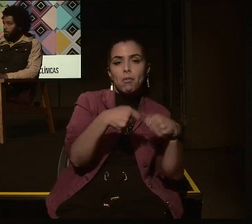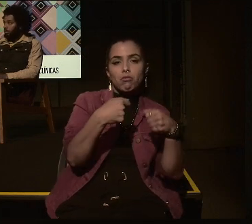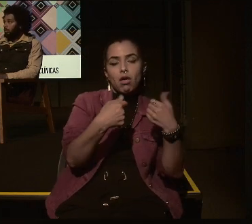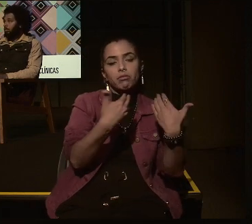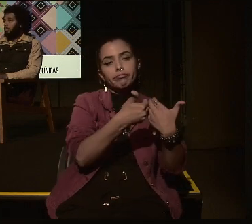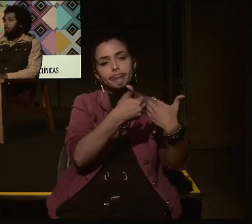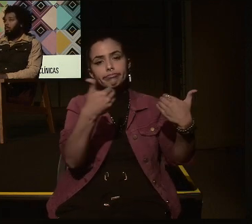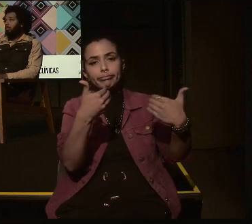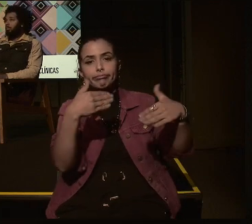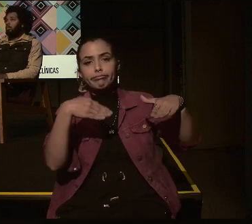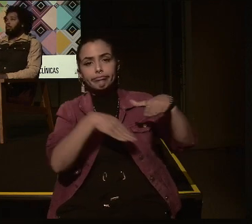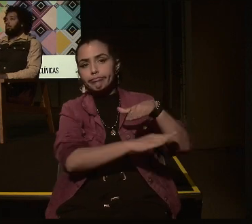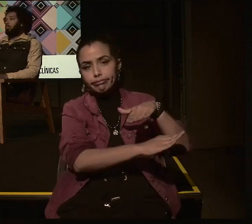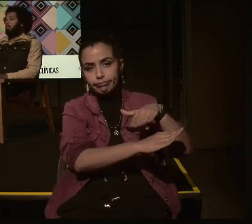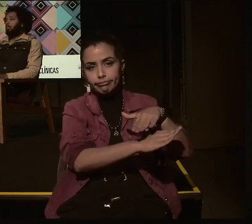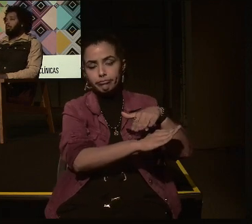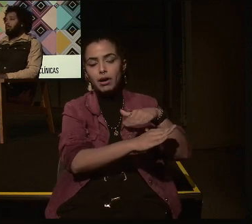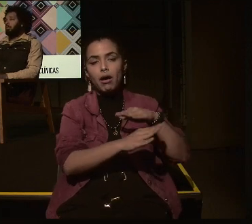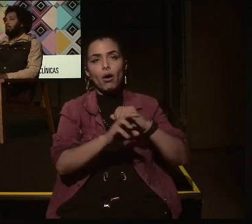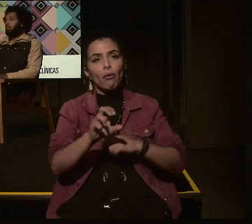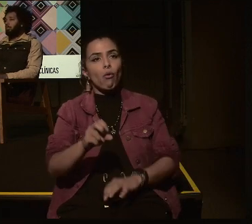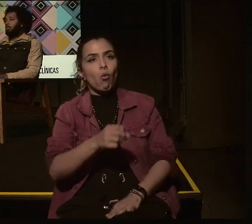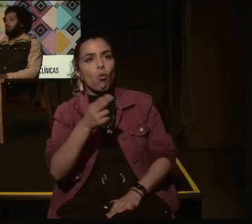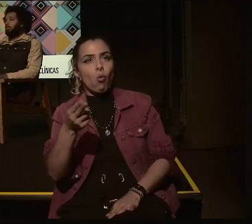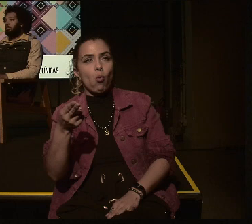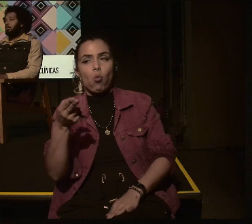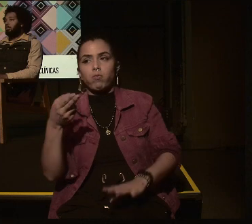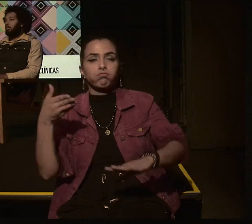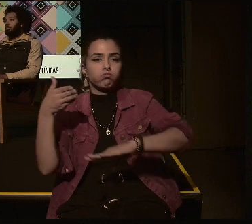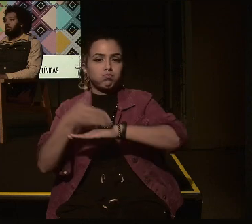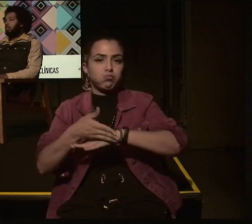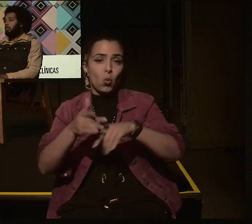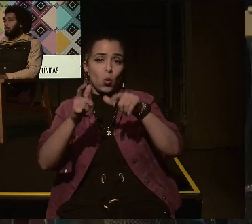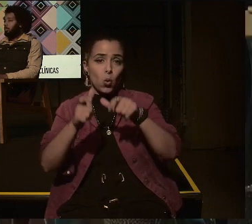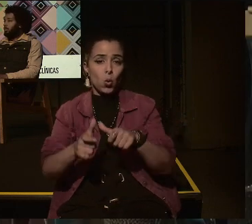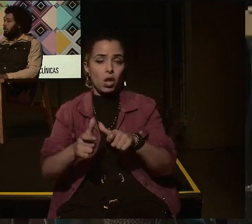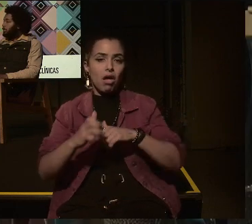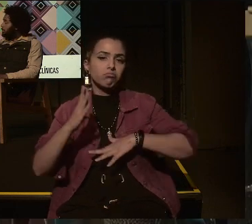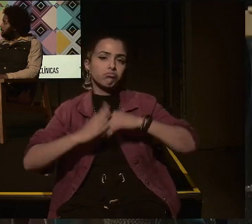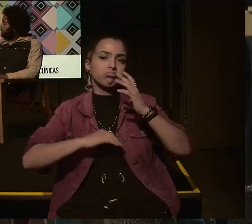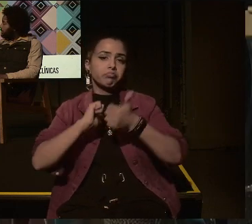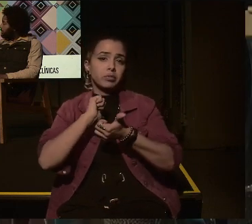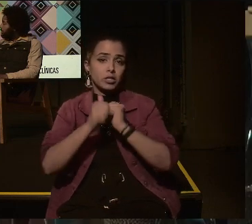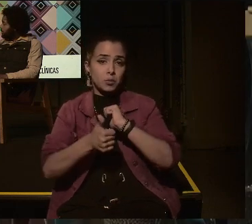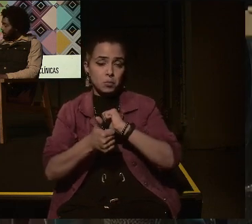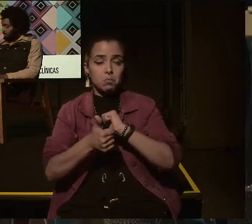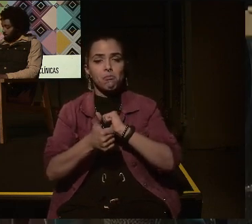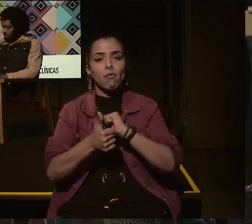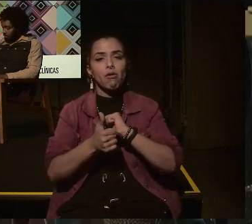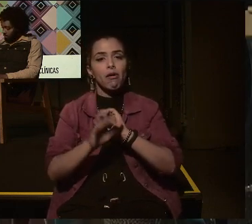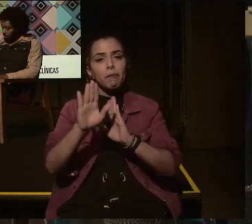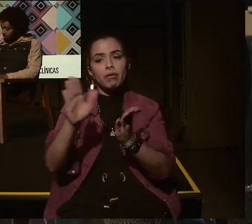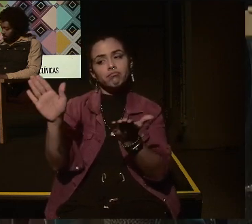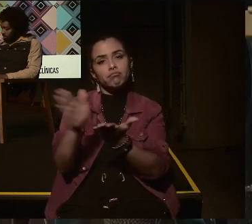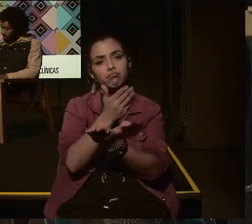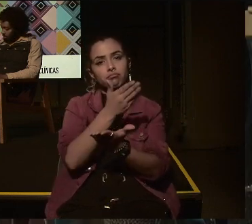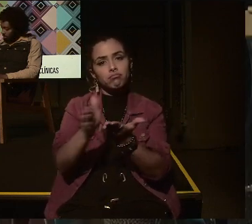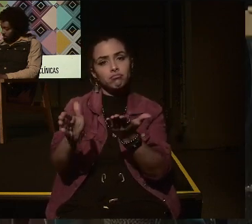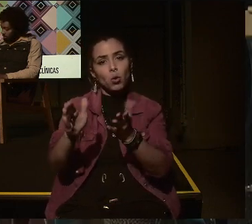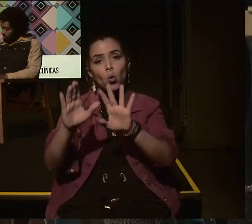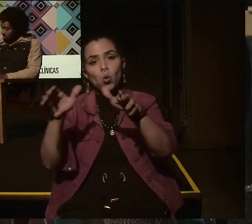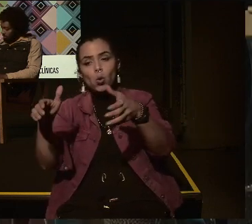Aí a gente ia para o centro de esportes comunitários do território, aí eles reservavam um